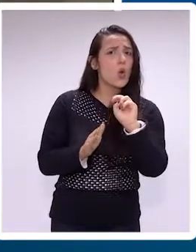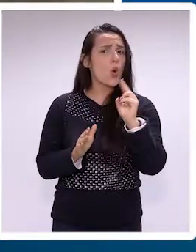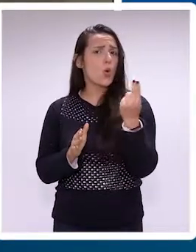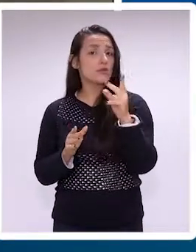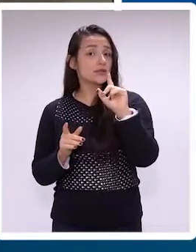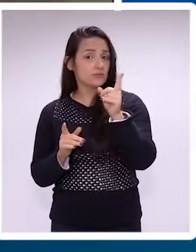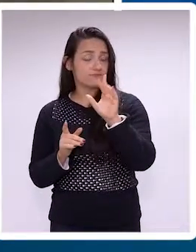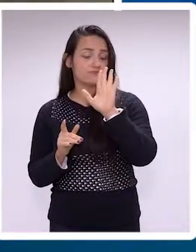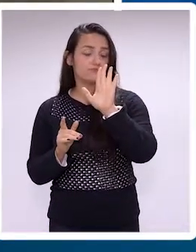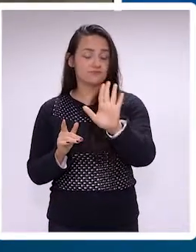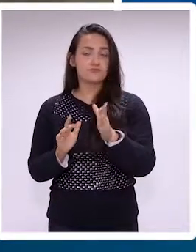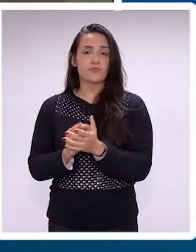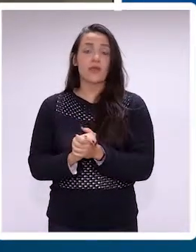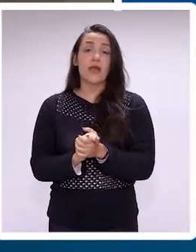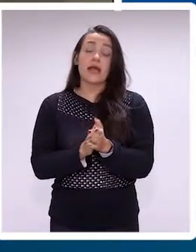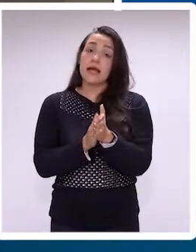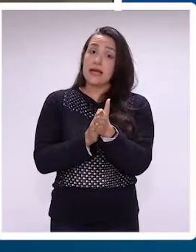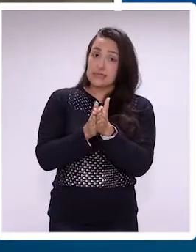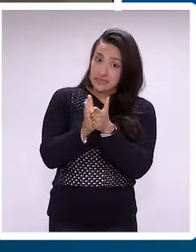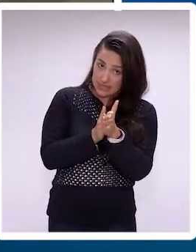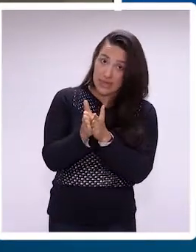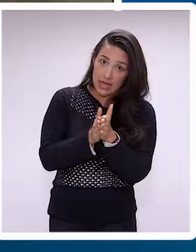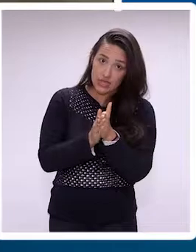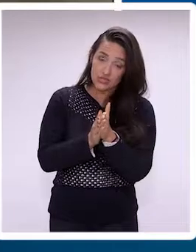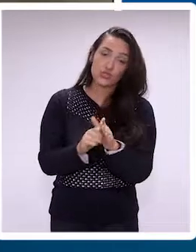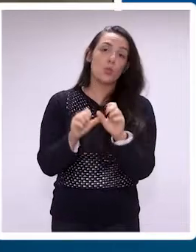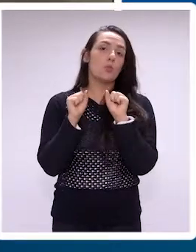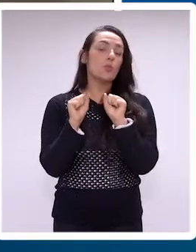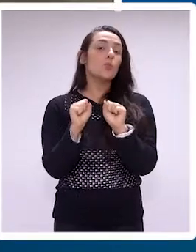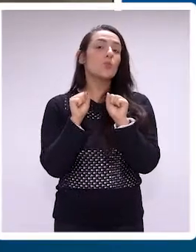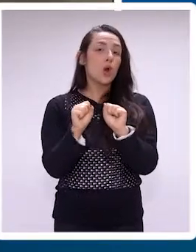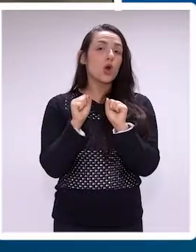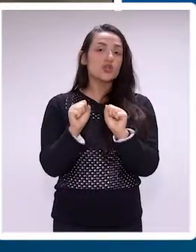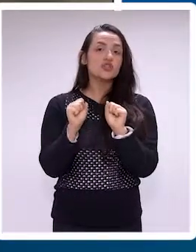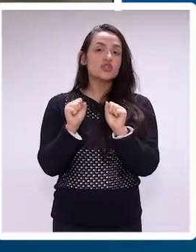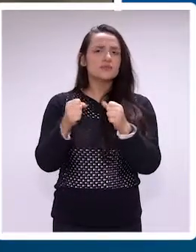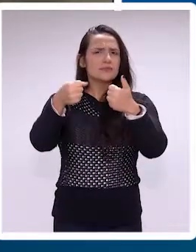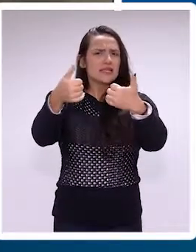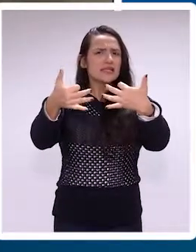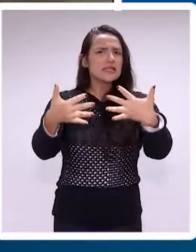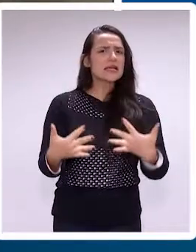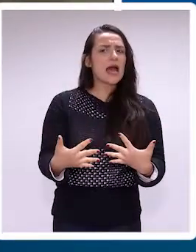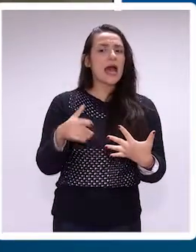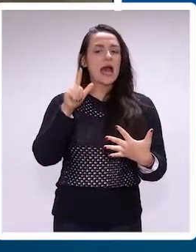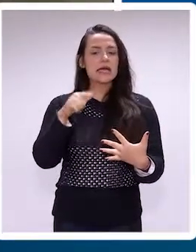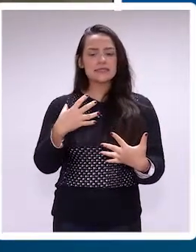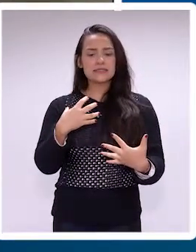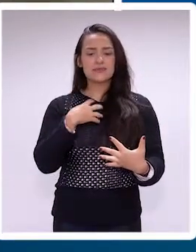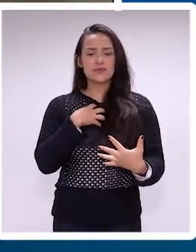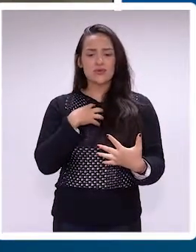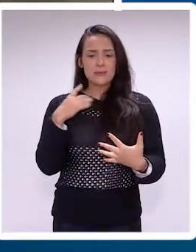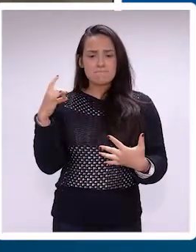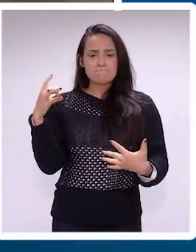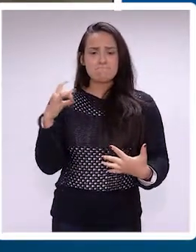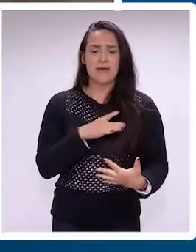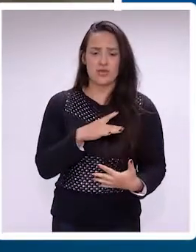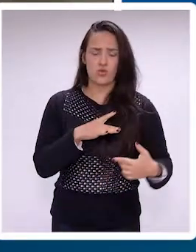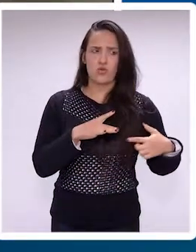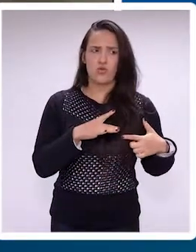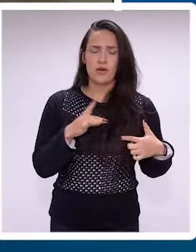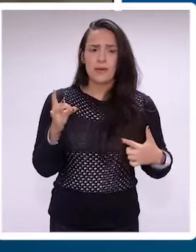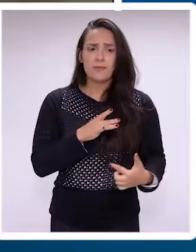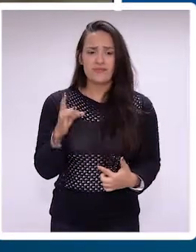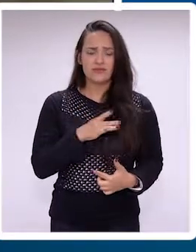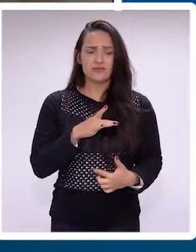saber se está ansioso ou não. A ansiedade ela pode ser explicada como aquele estado